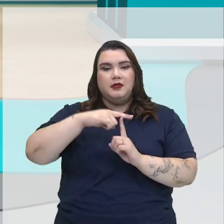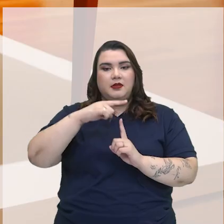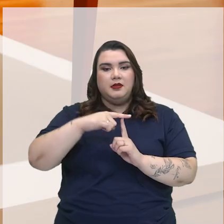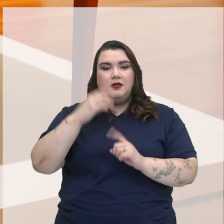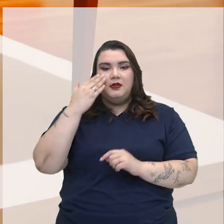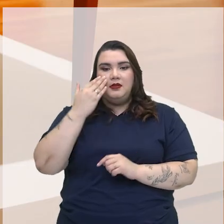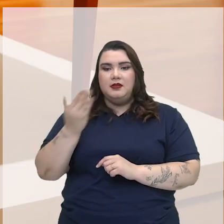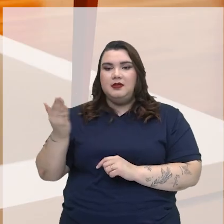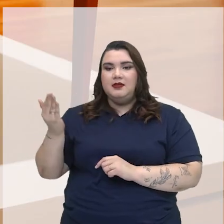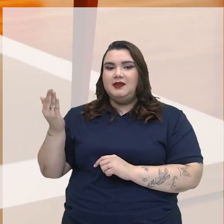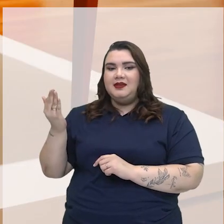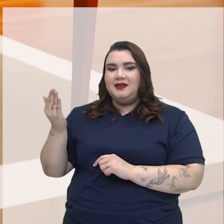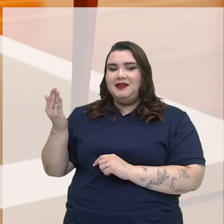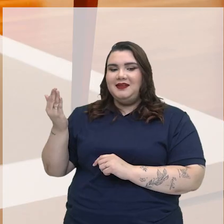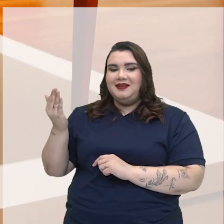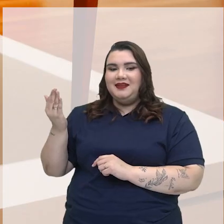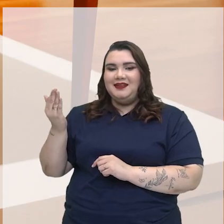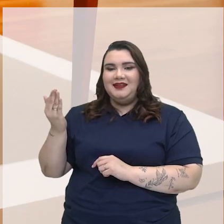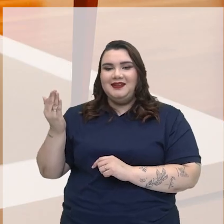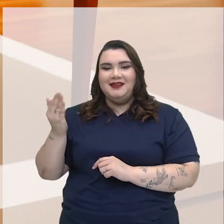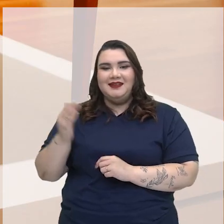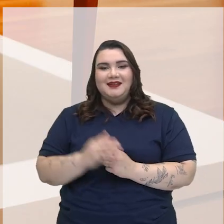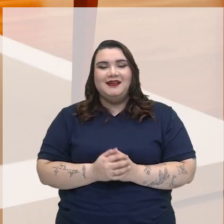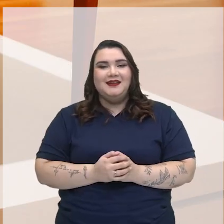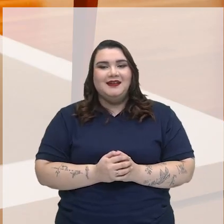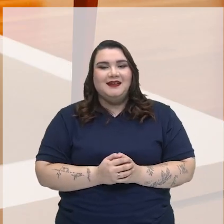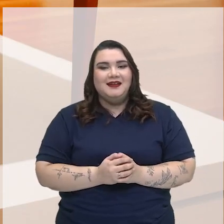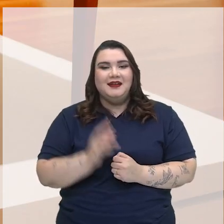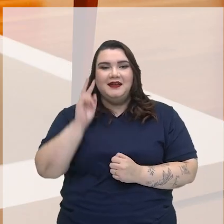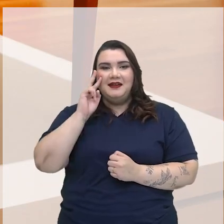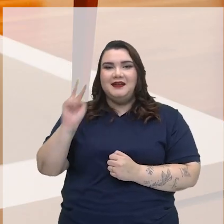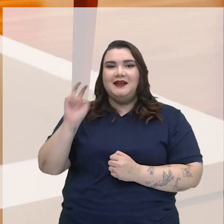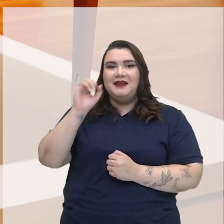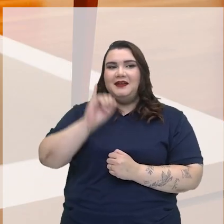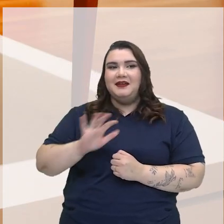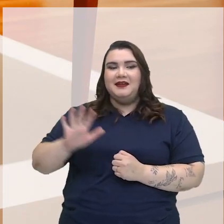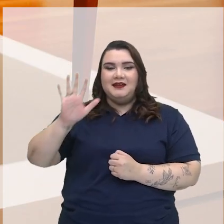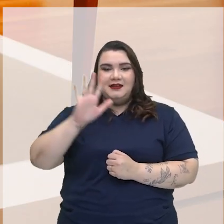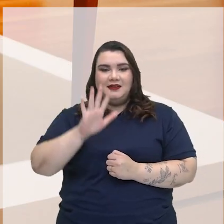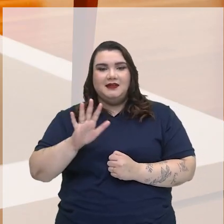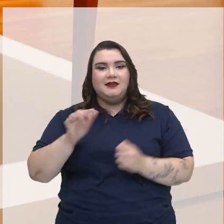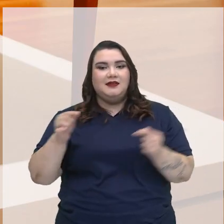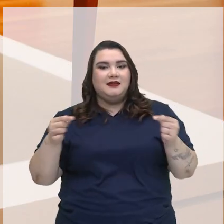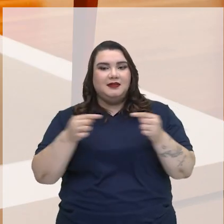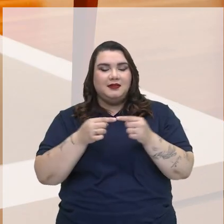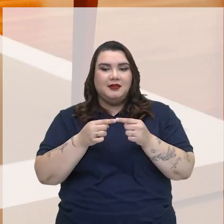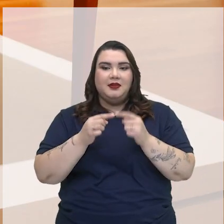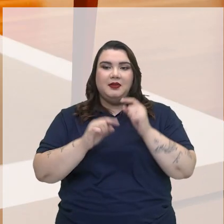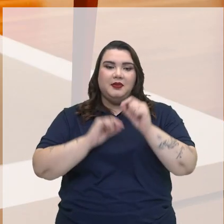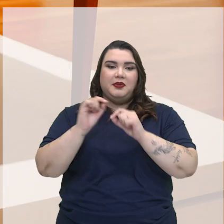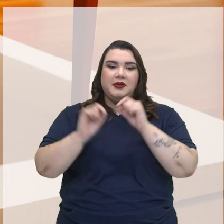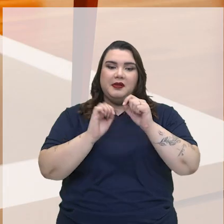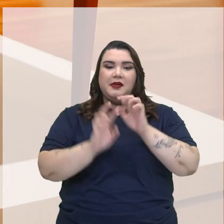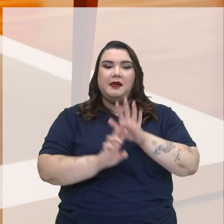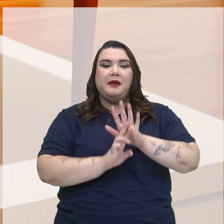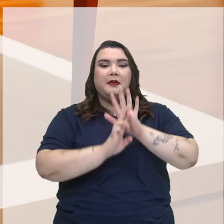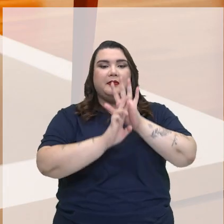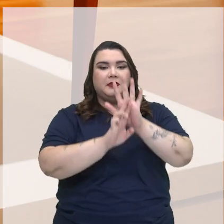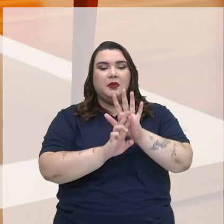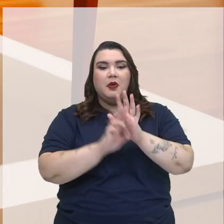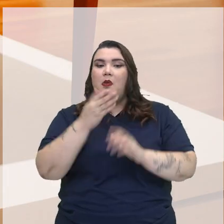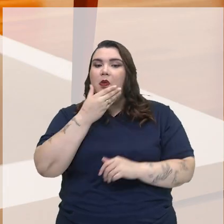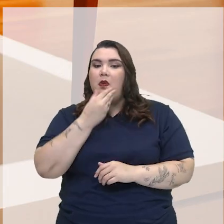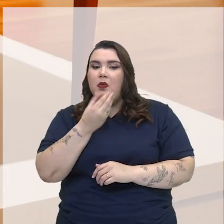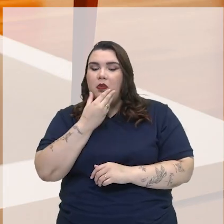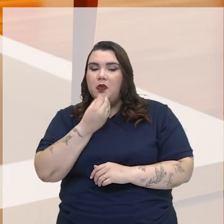hiperrealista, que traz aí, olha só, a gente tem a imagem de uma obra hiperrealista, que é uma representação